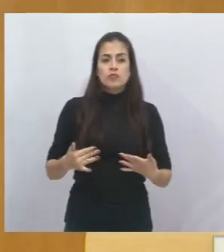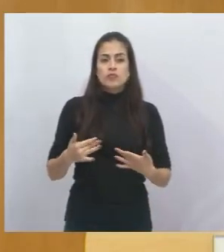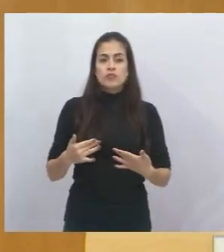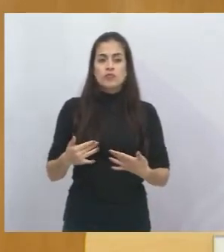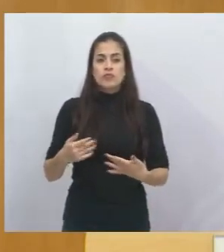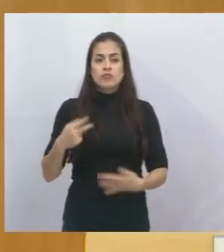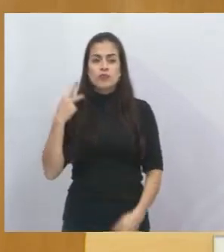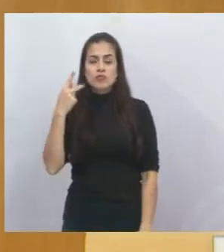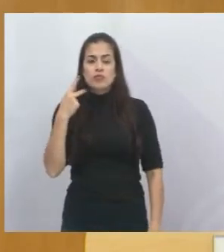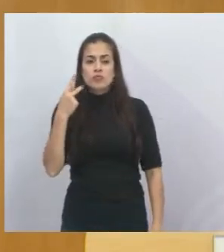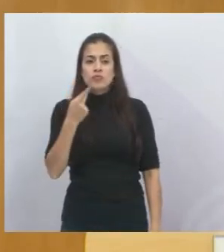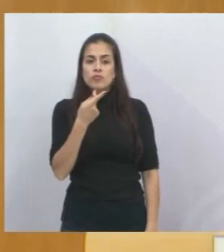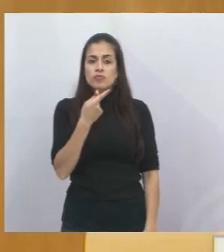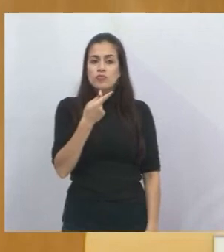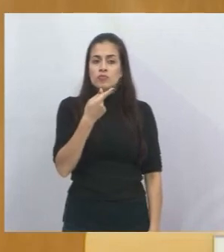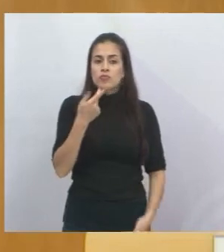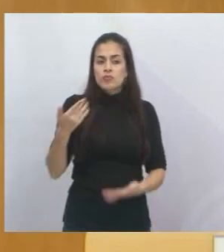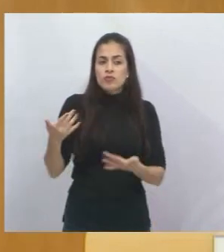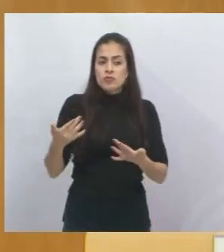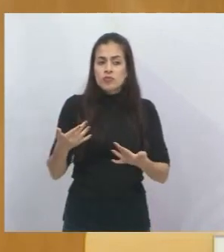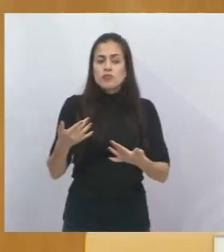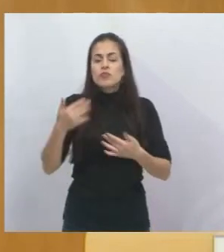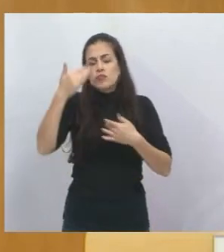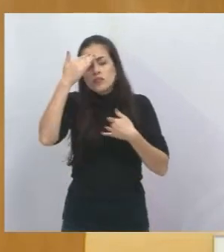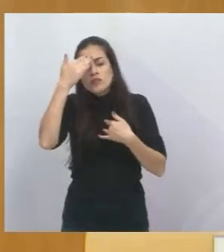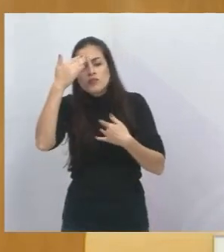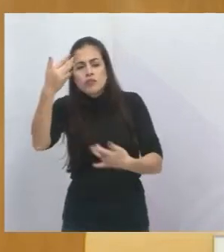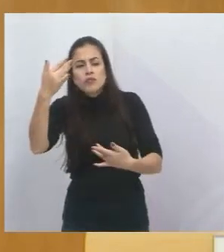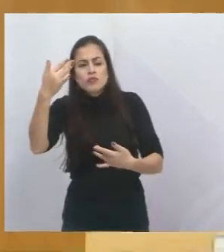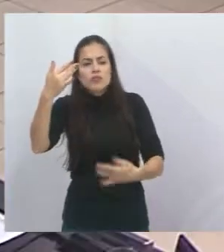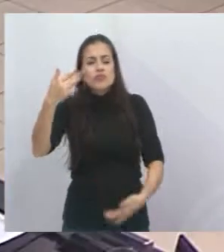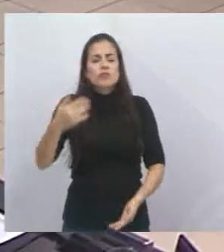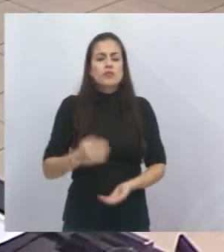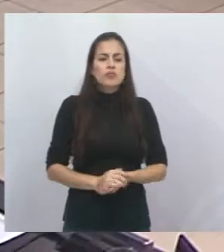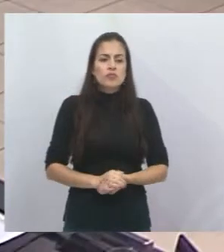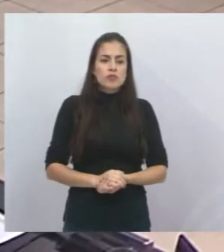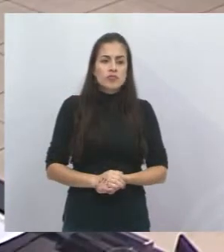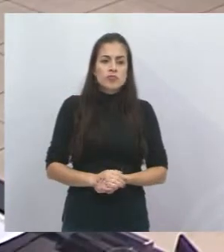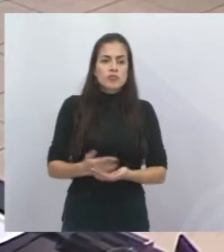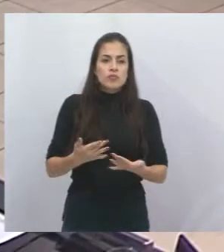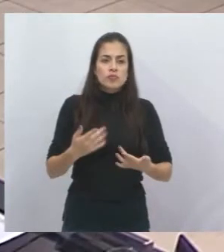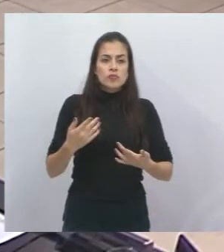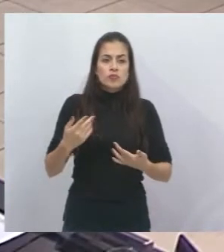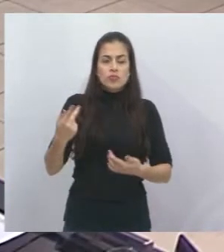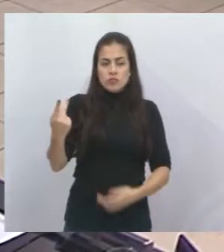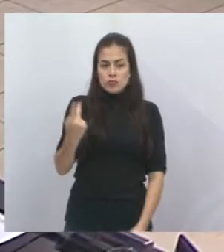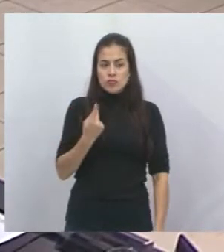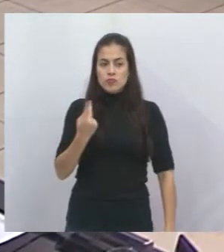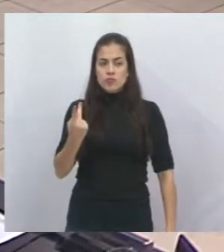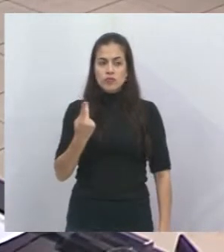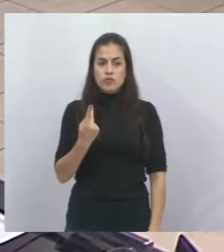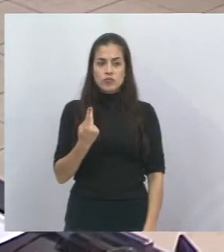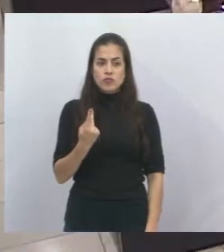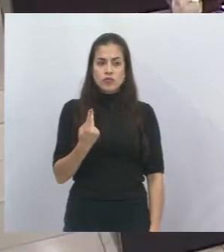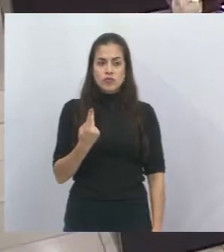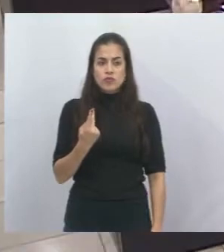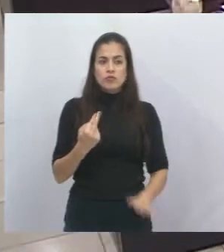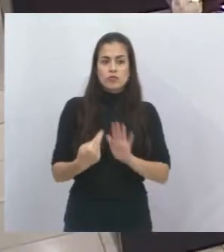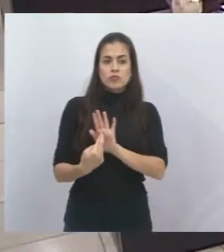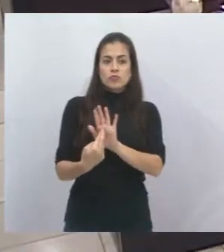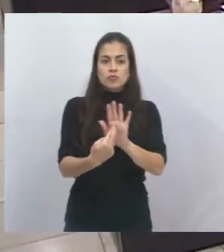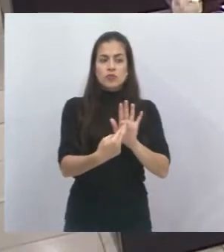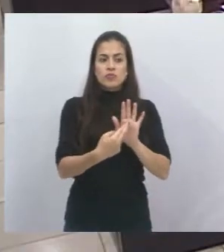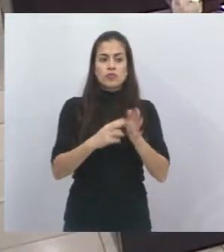Hernani. Sim, pastor, obrigado pela parte. Eu acho que nós dois, únicos representantes do Republicanos aqui, teríamos